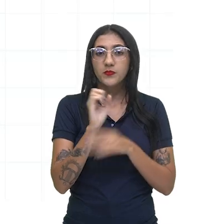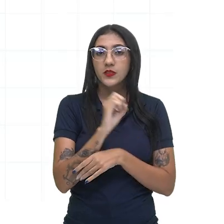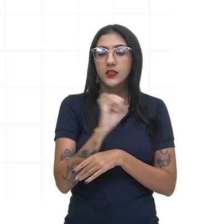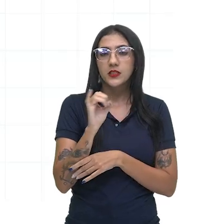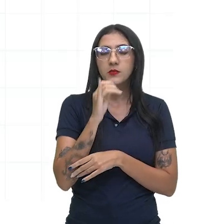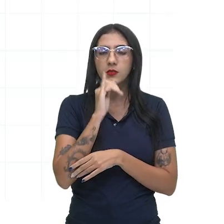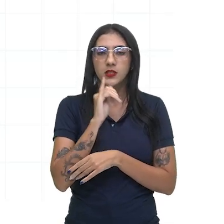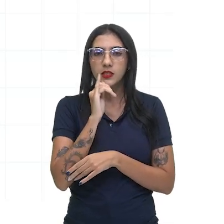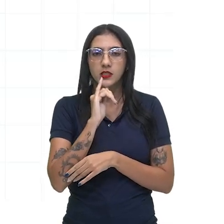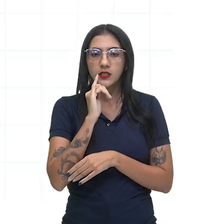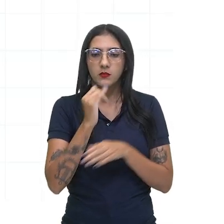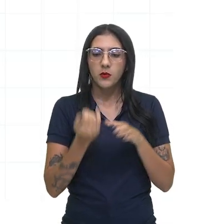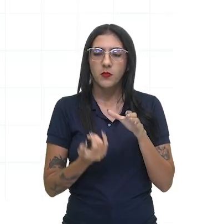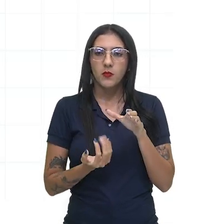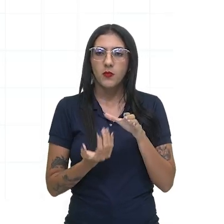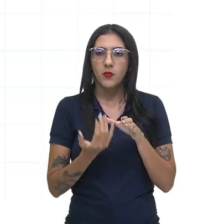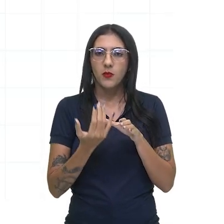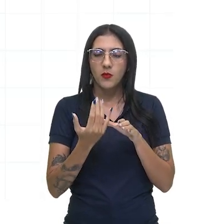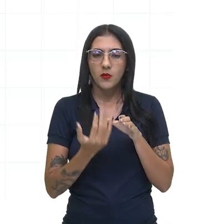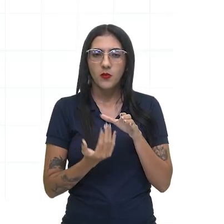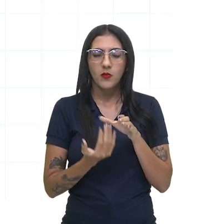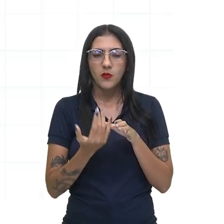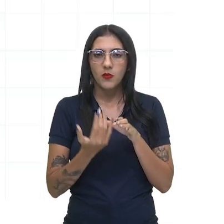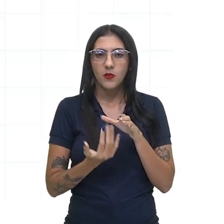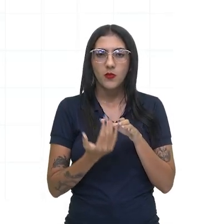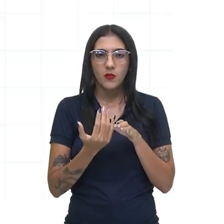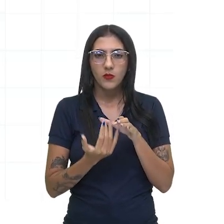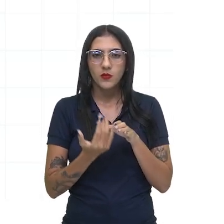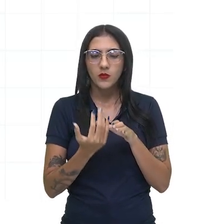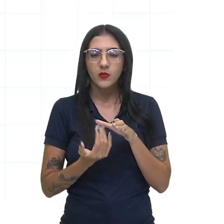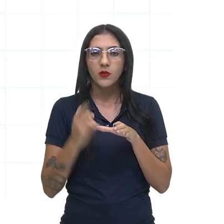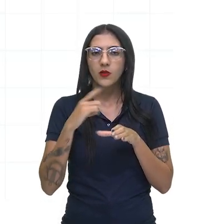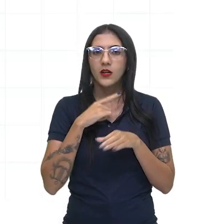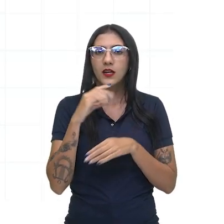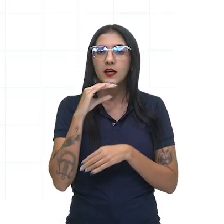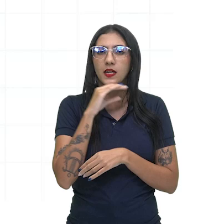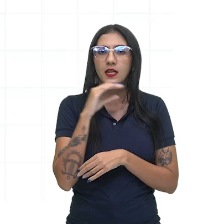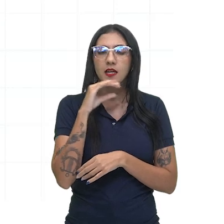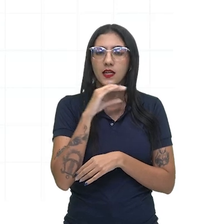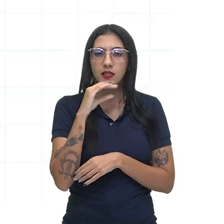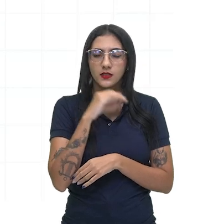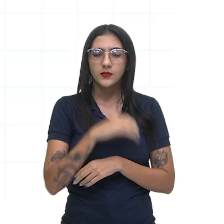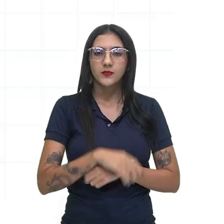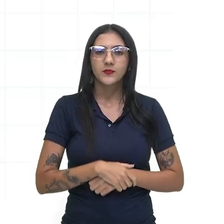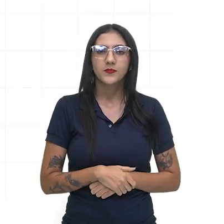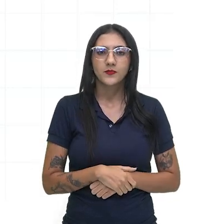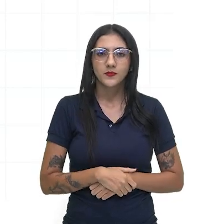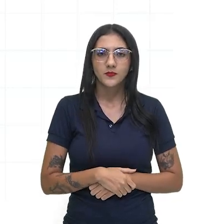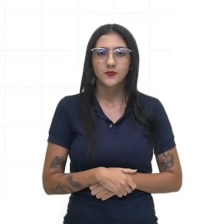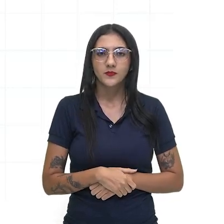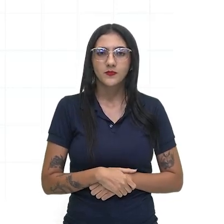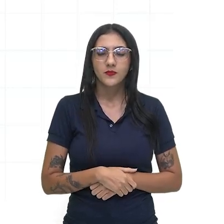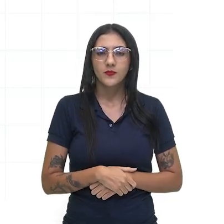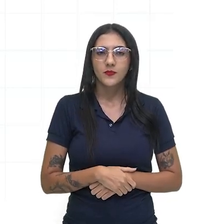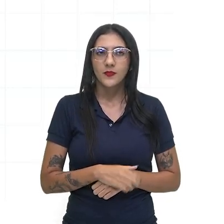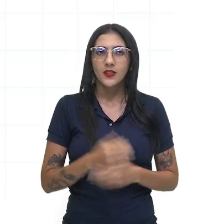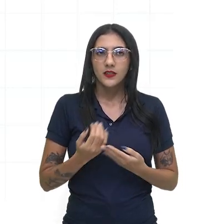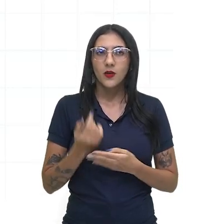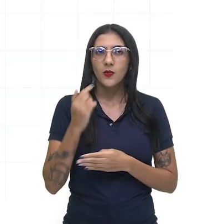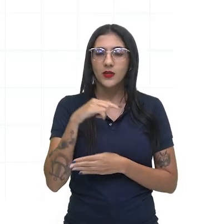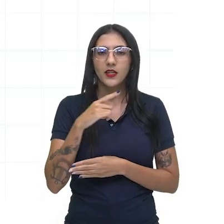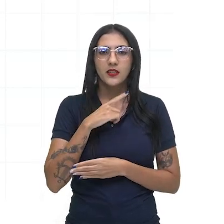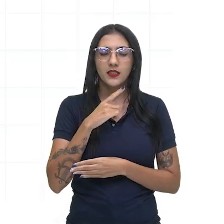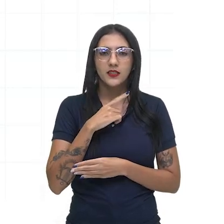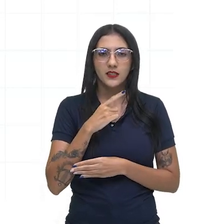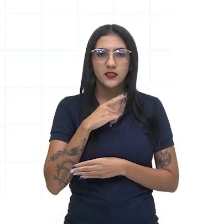aqui a temperatura, como elas vão ficar? Mais agitadas e mais próximas. Nesse estado,